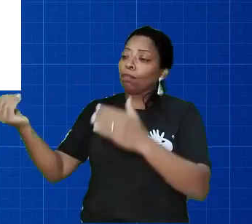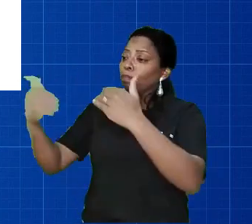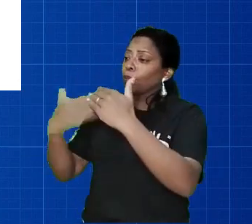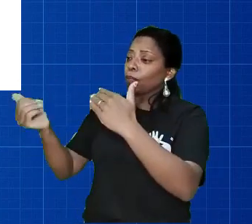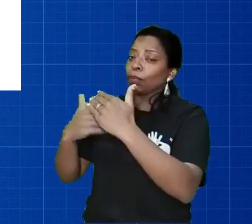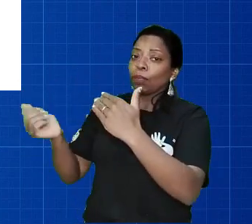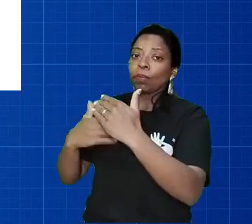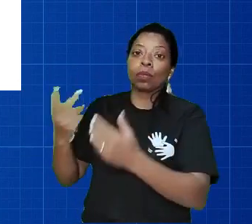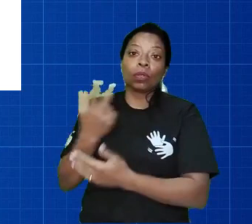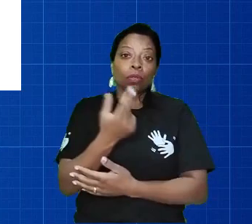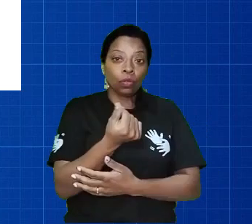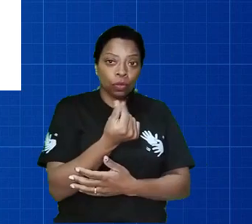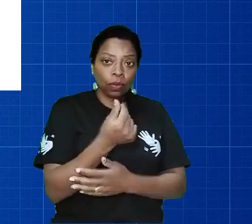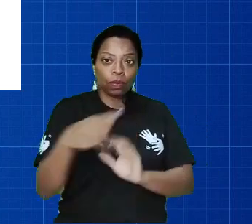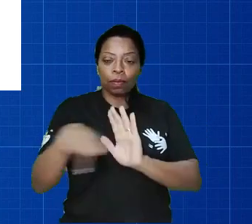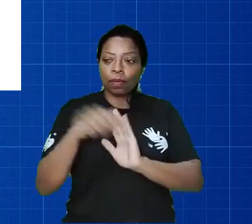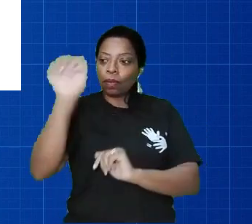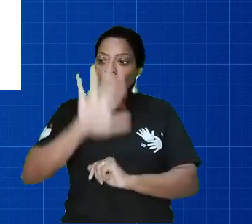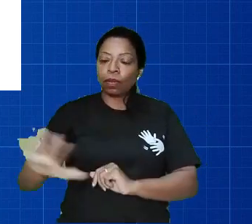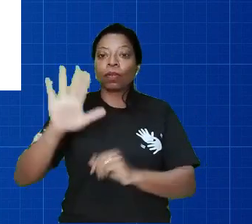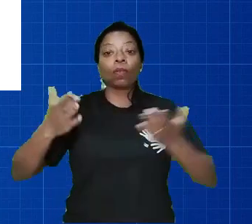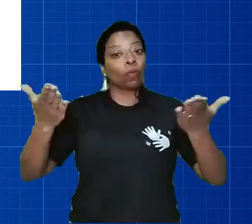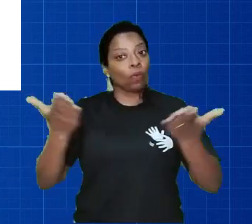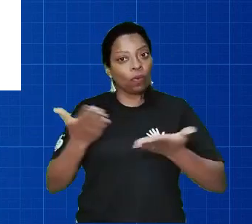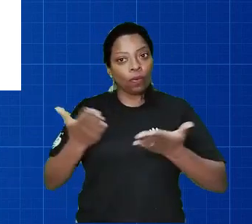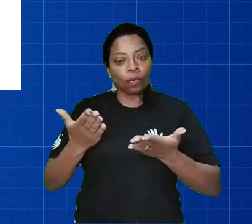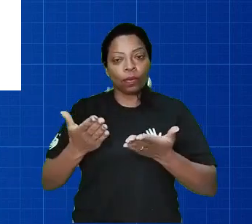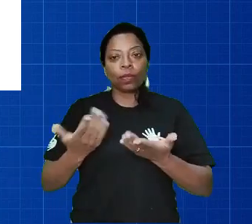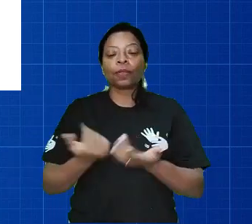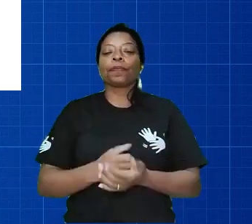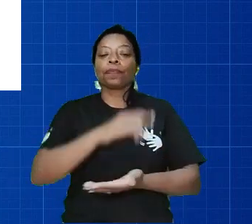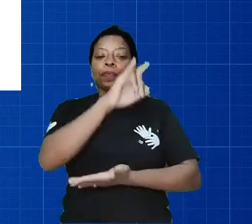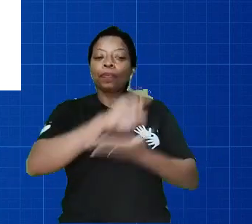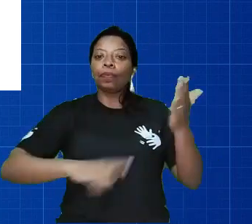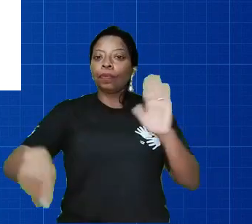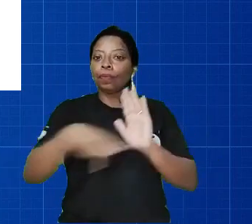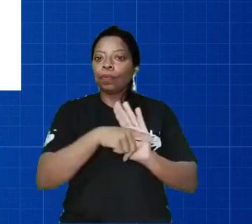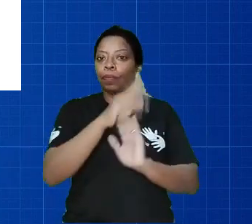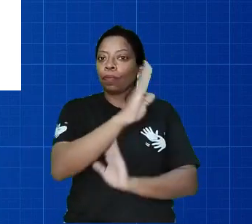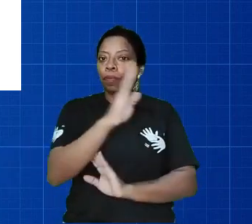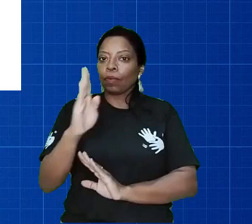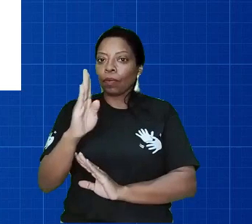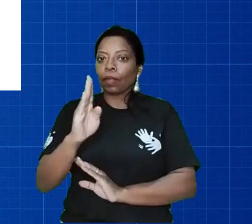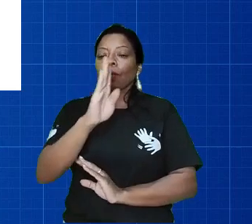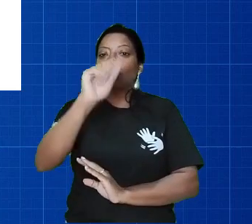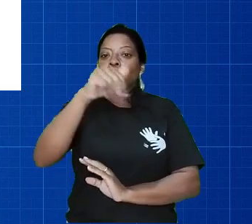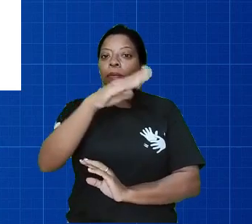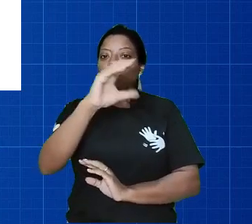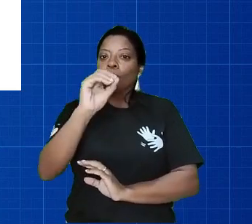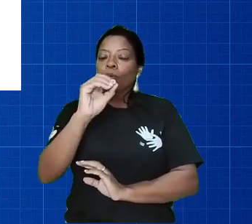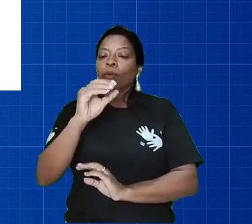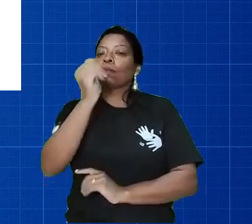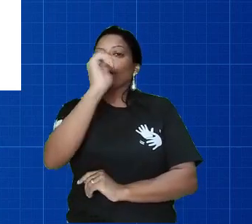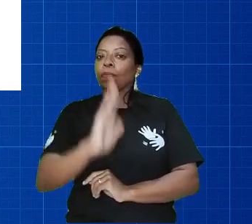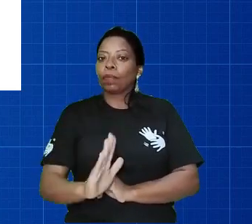conta. Hoje, o contrato do FNDE é com o Banco do Brasil, então o FNDE abre uma conta